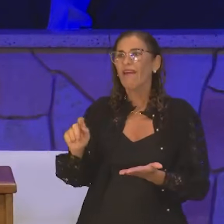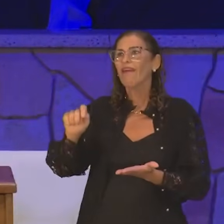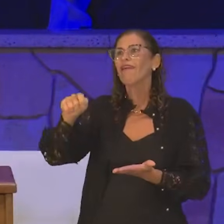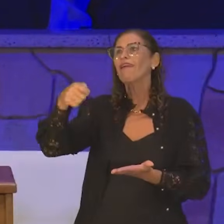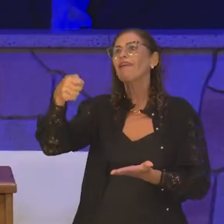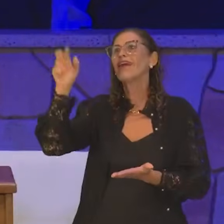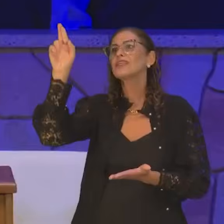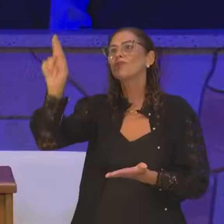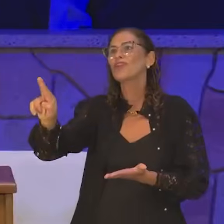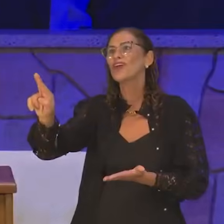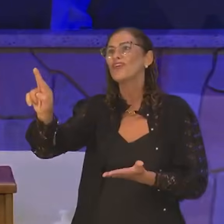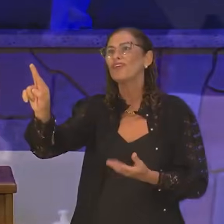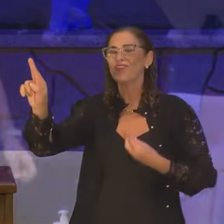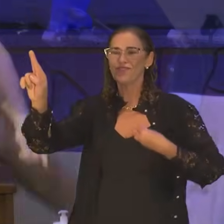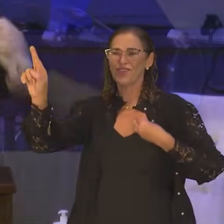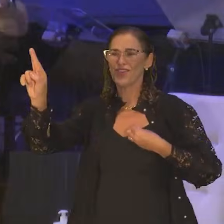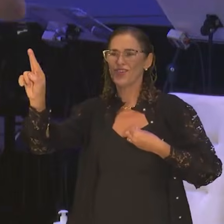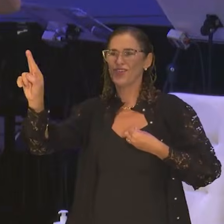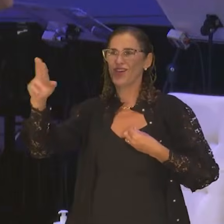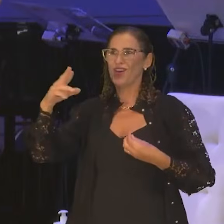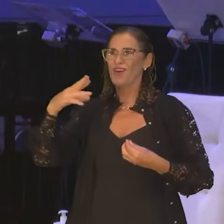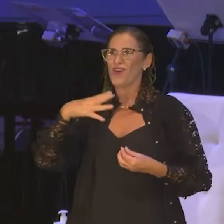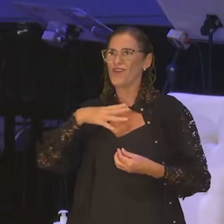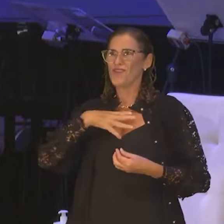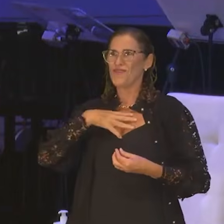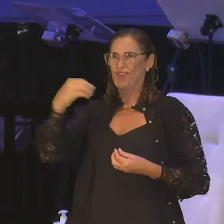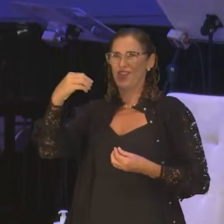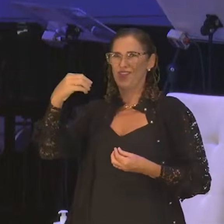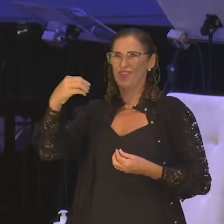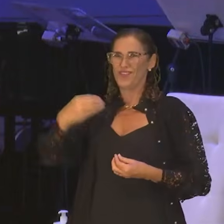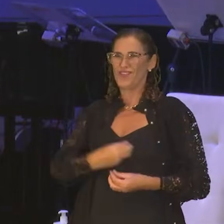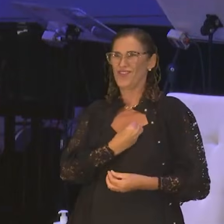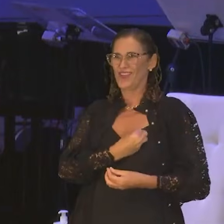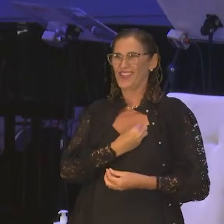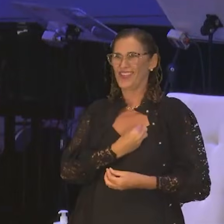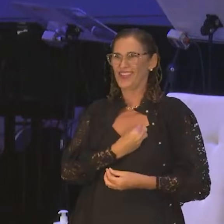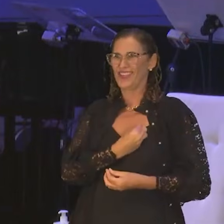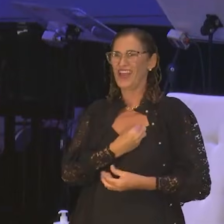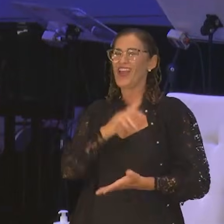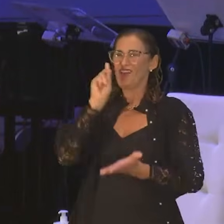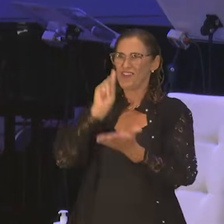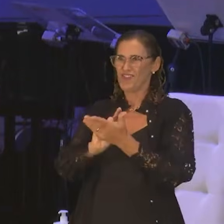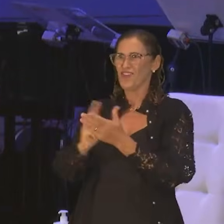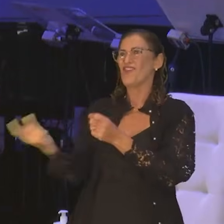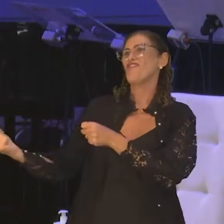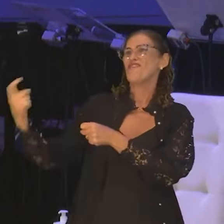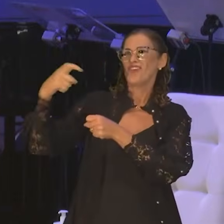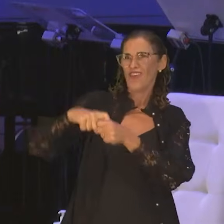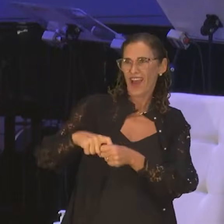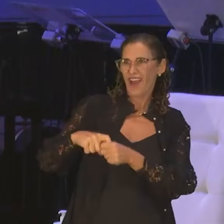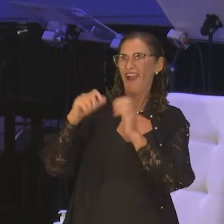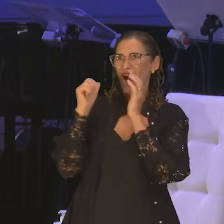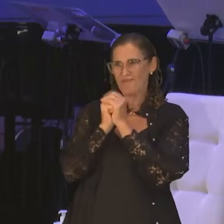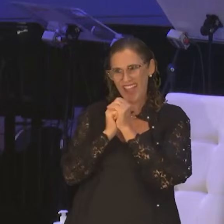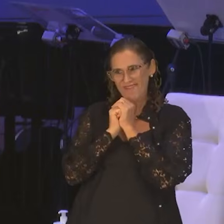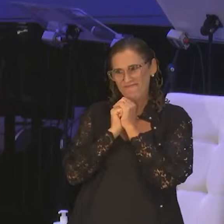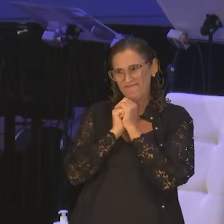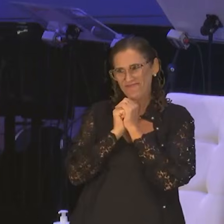que está vivo. O Filho vive e certamente voltará.